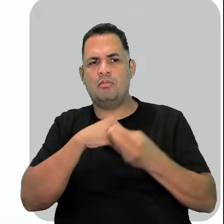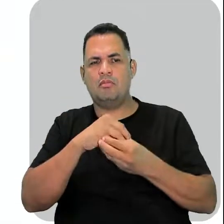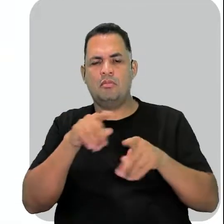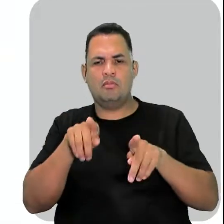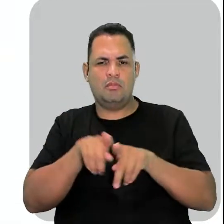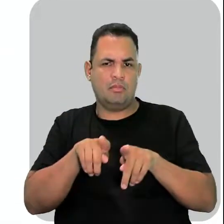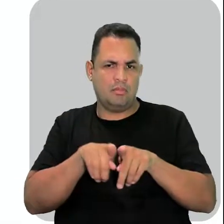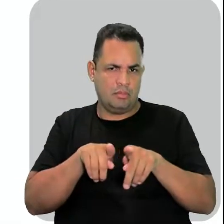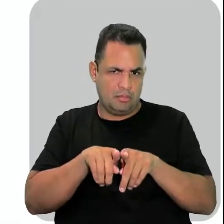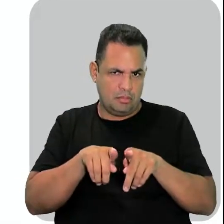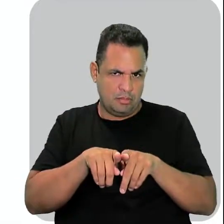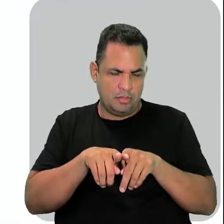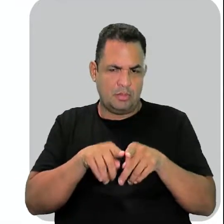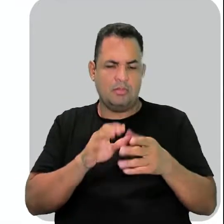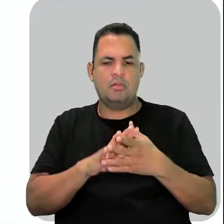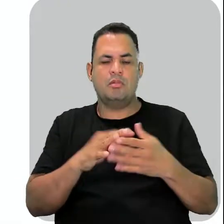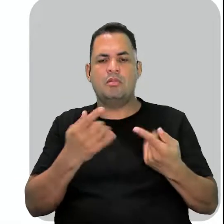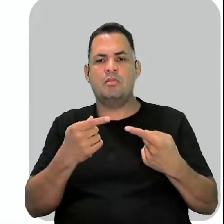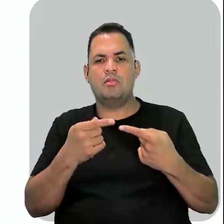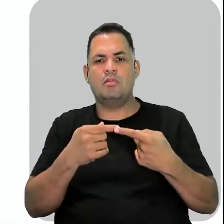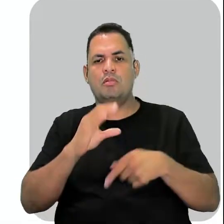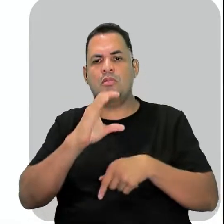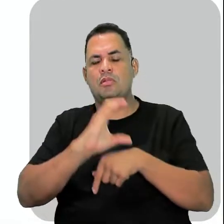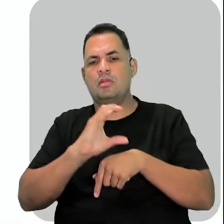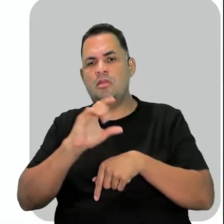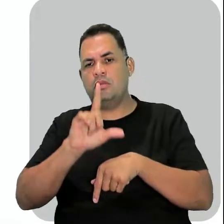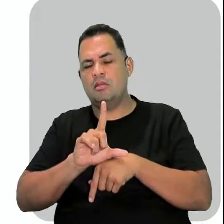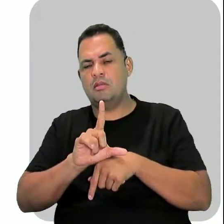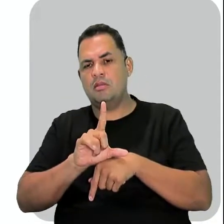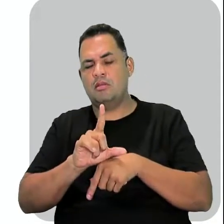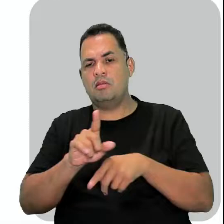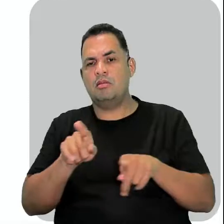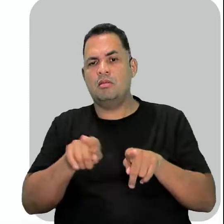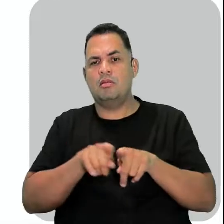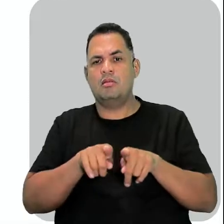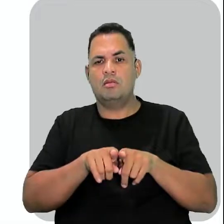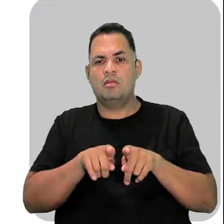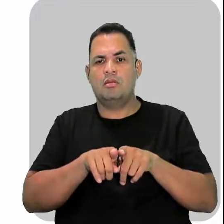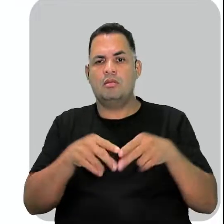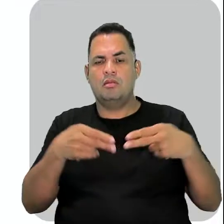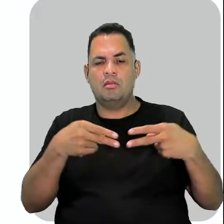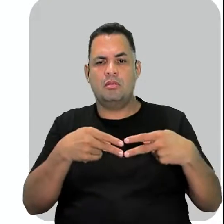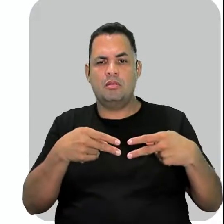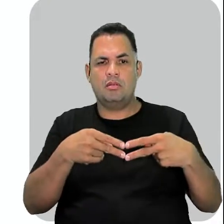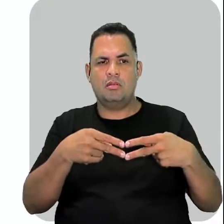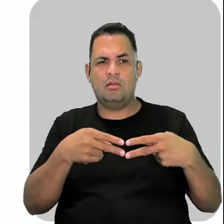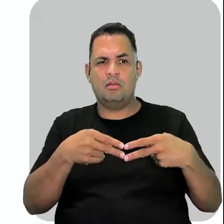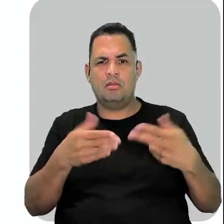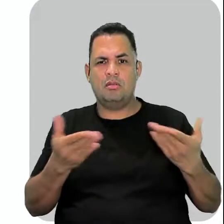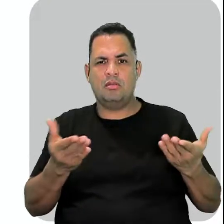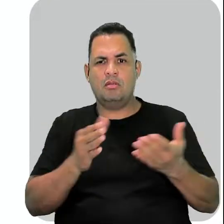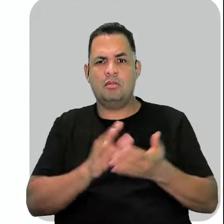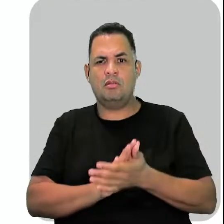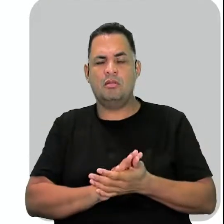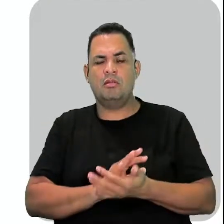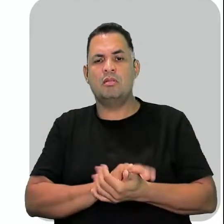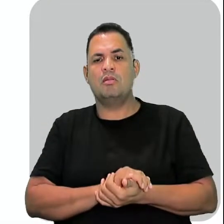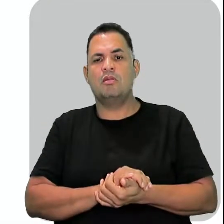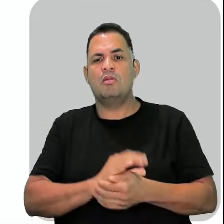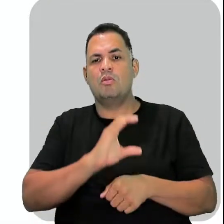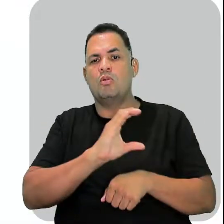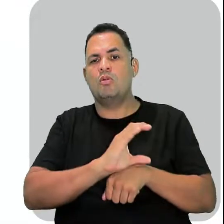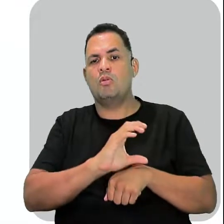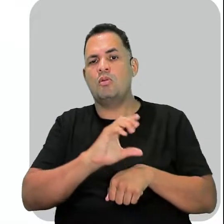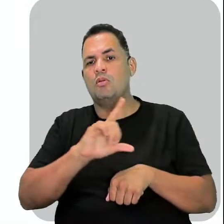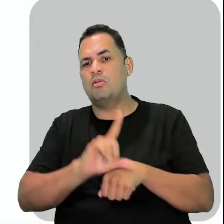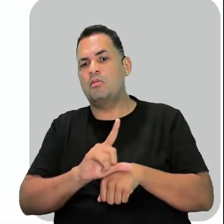um carbono com ligantes diferentes e um cloro, e esse carbono também faz ligação dupla. Só que nesse caso o cloro está ligado,